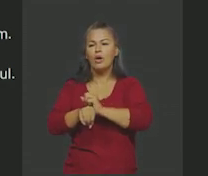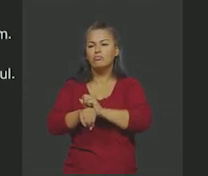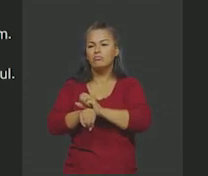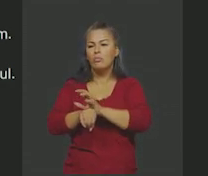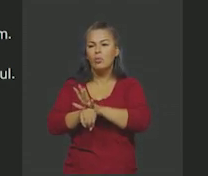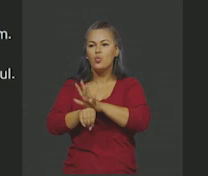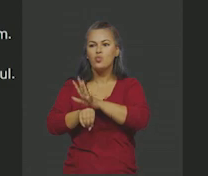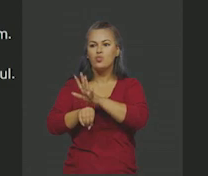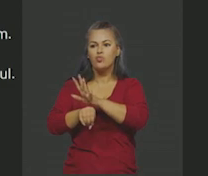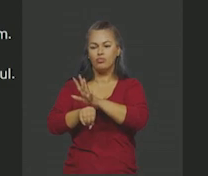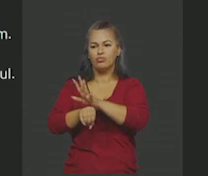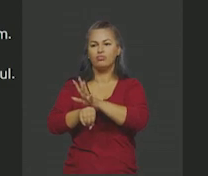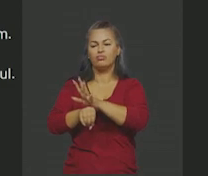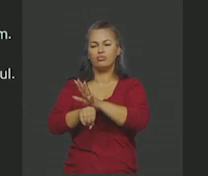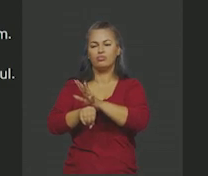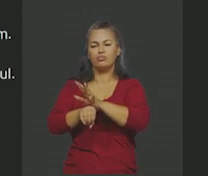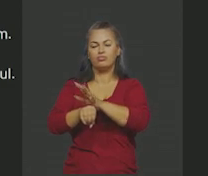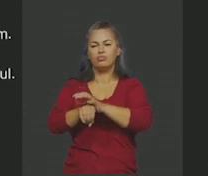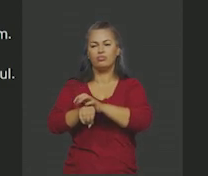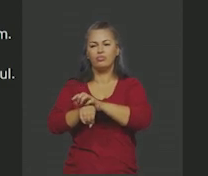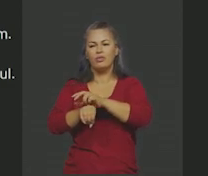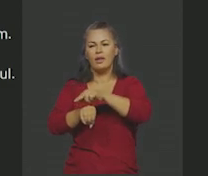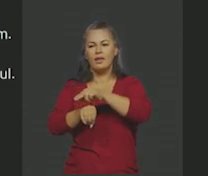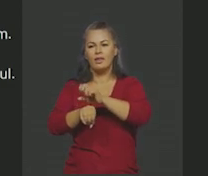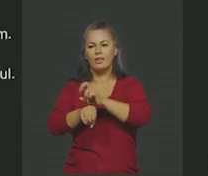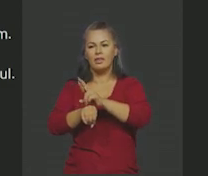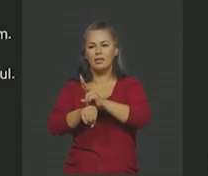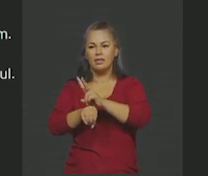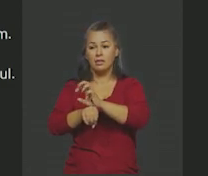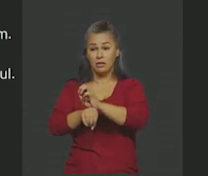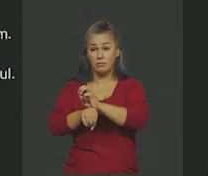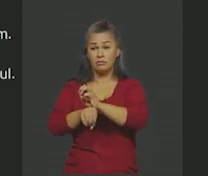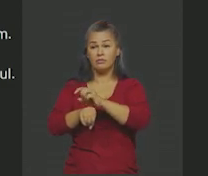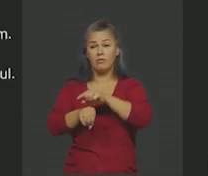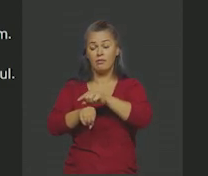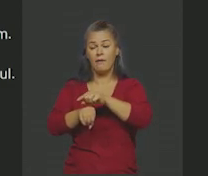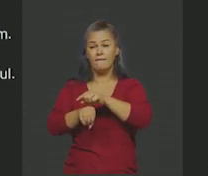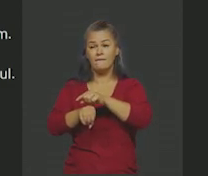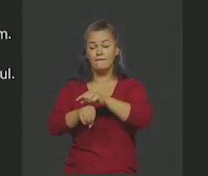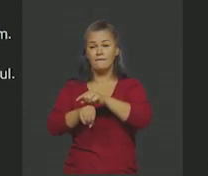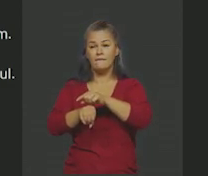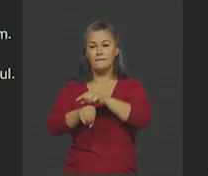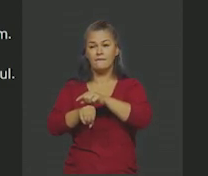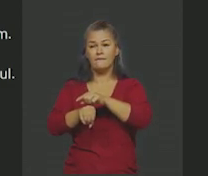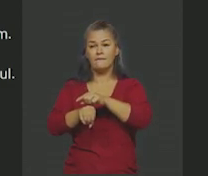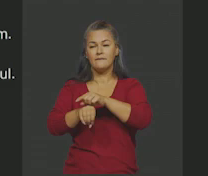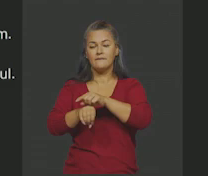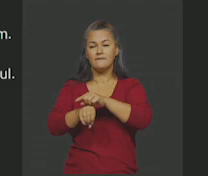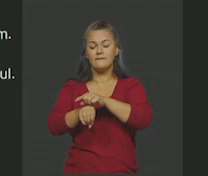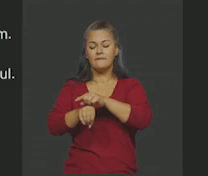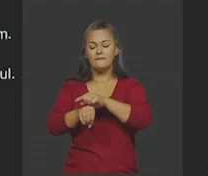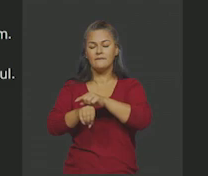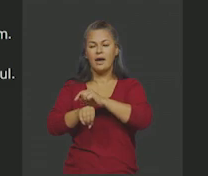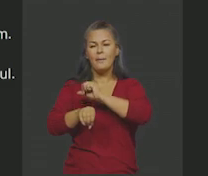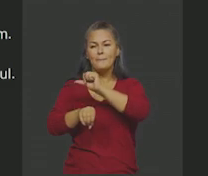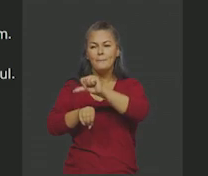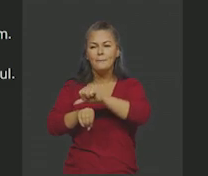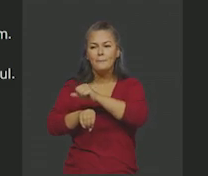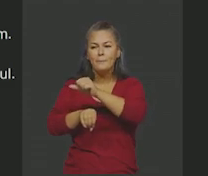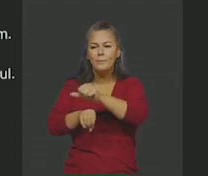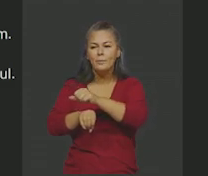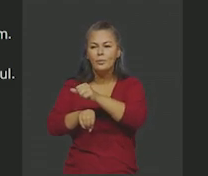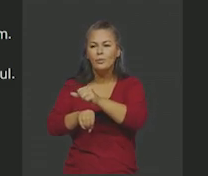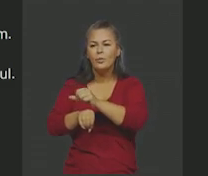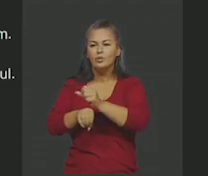fotorreceptores, tá? Então, esses fotorreceptores vão transformar essa energia luminosa